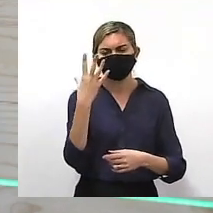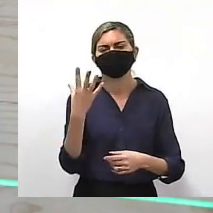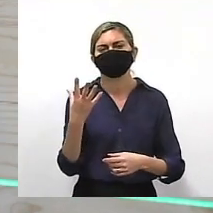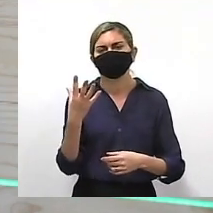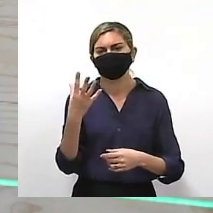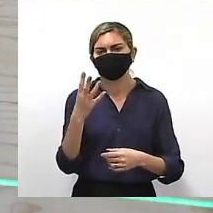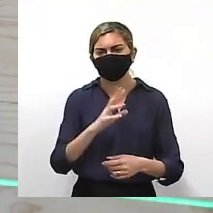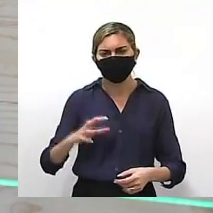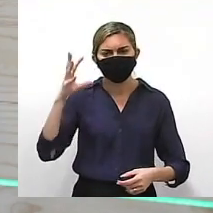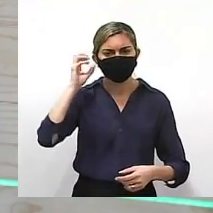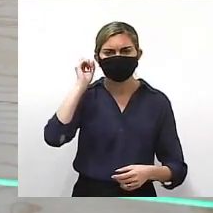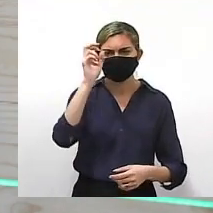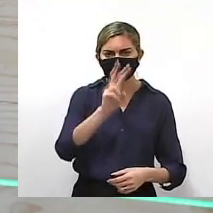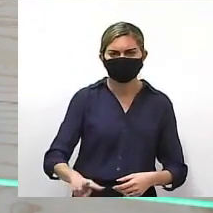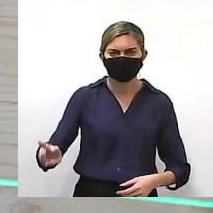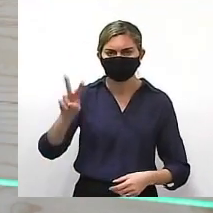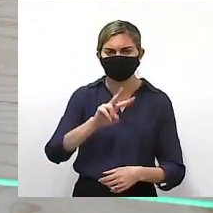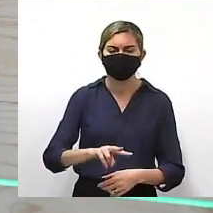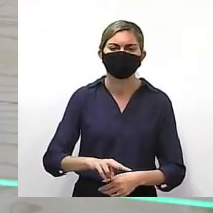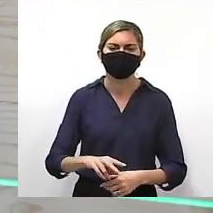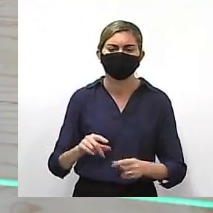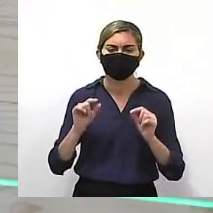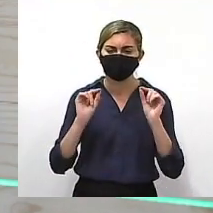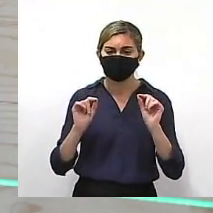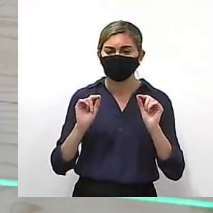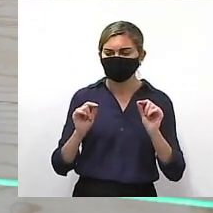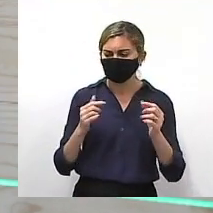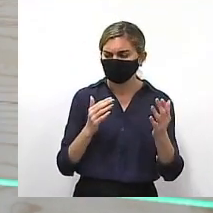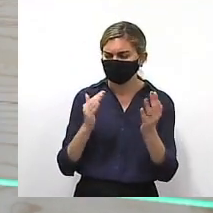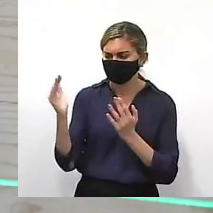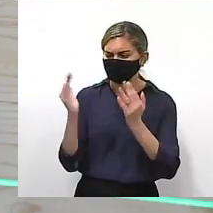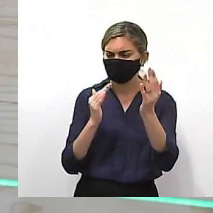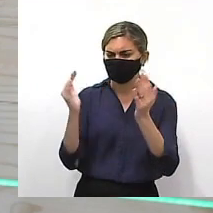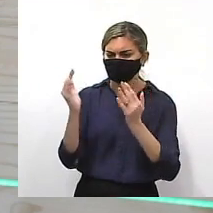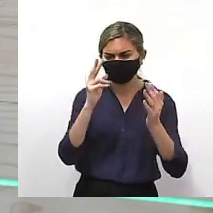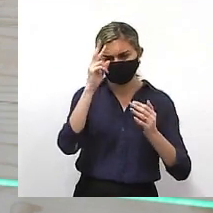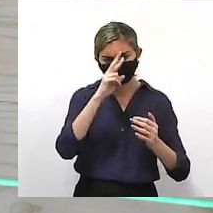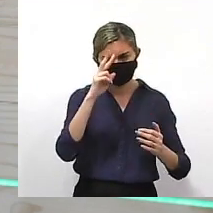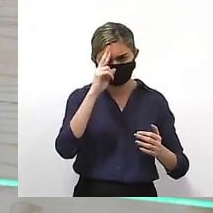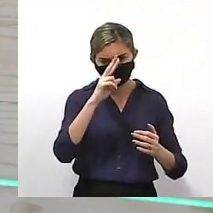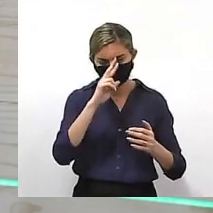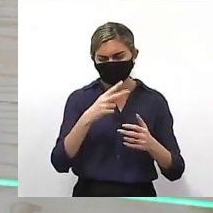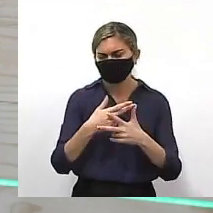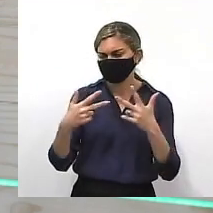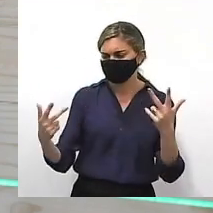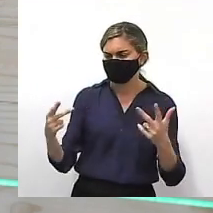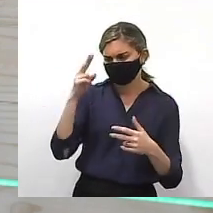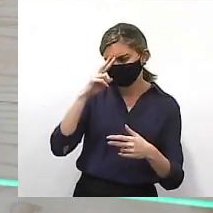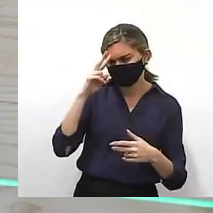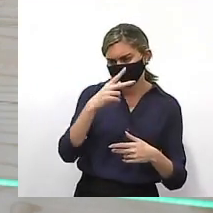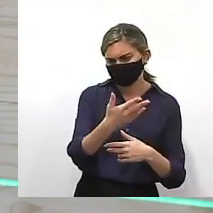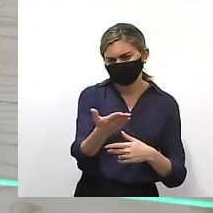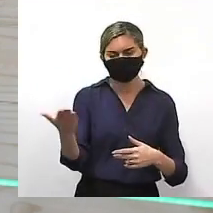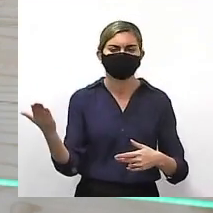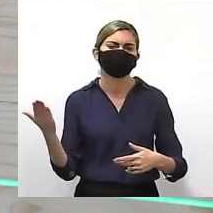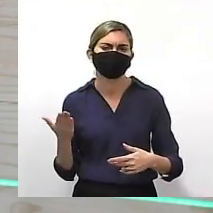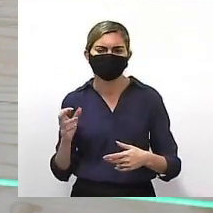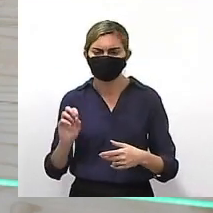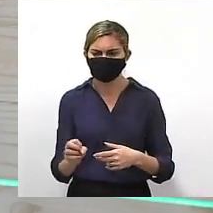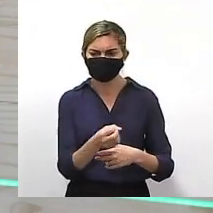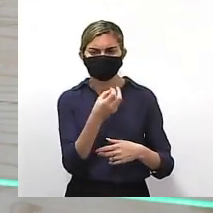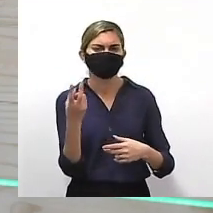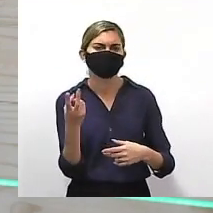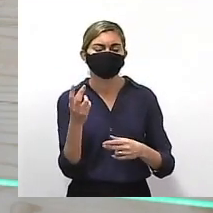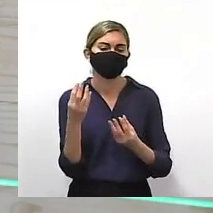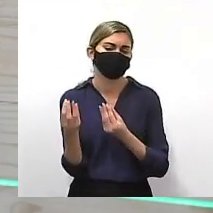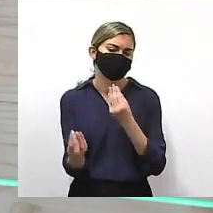e o audiovisual. Para que a gente possa comparar essas histórias com as histórias de vocês. Ou seja, de